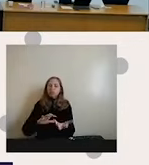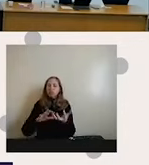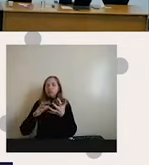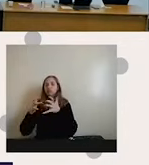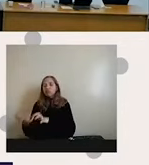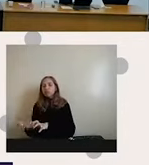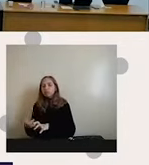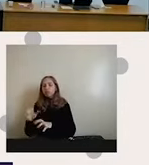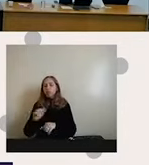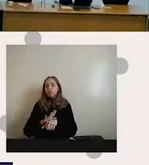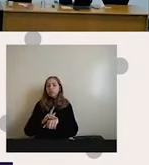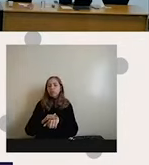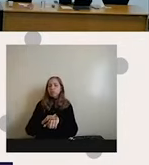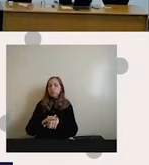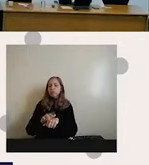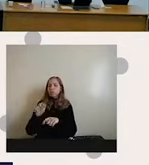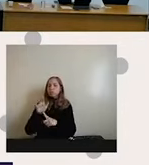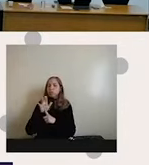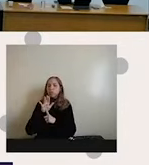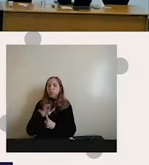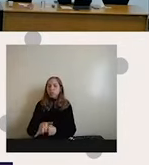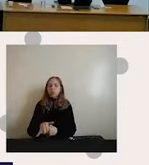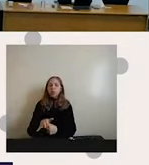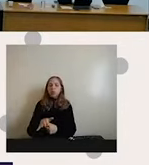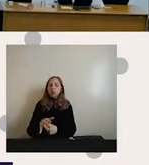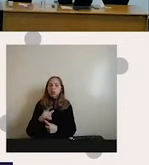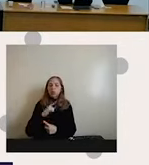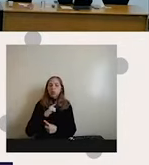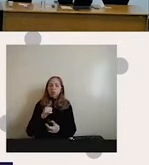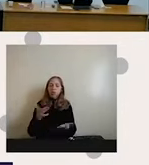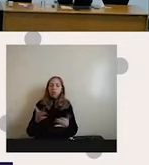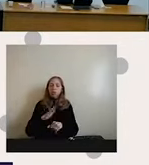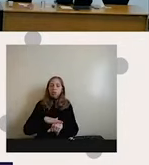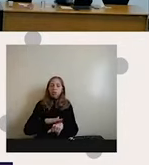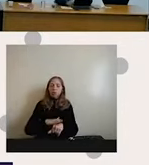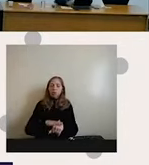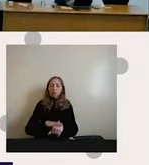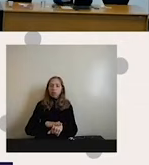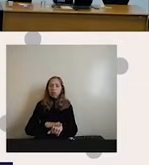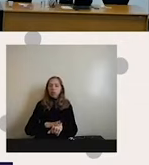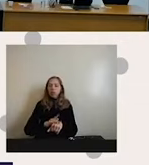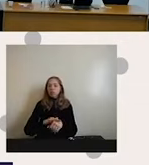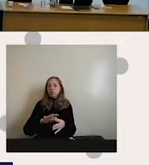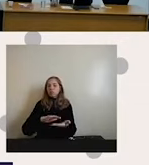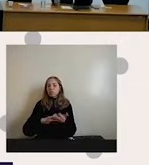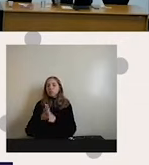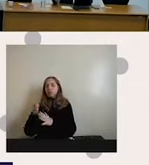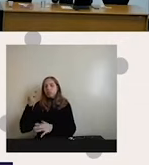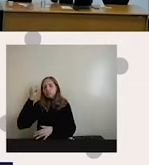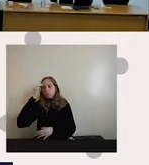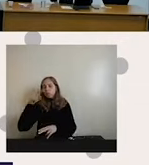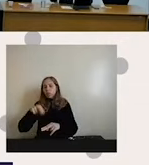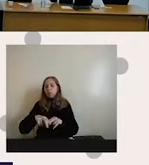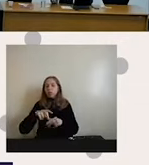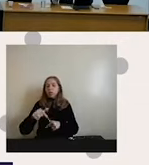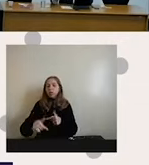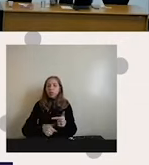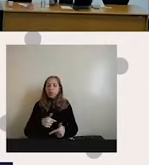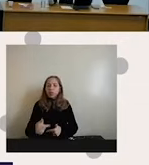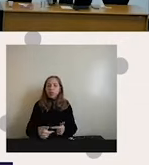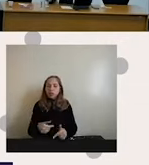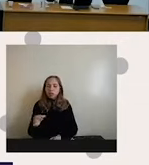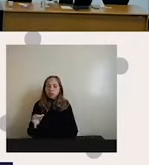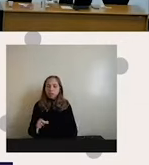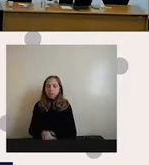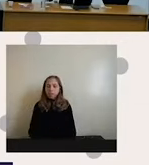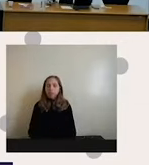epidemiologias apontando para, atualmente, os transtornos mentais relacionados ao trabalho. Tá? A professora